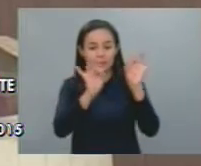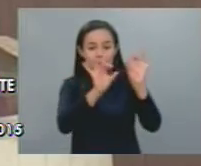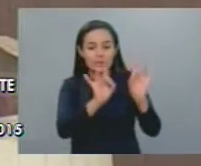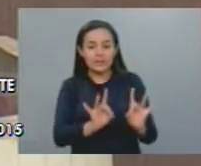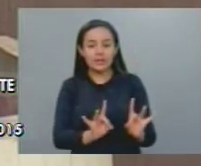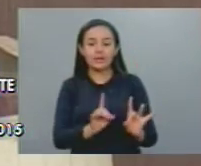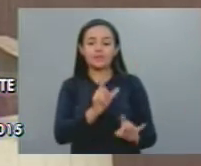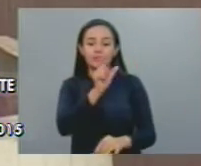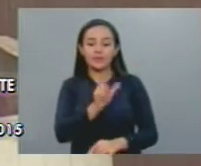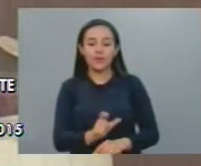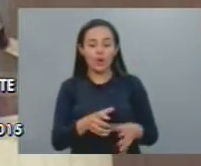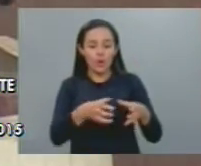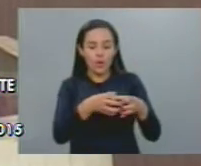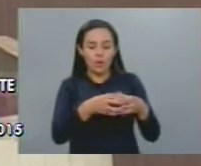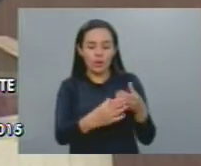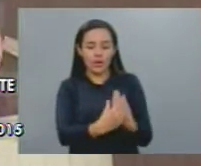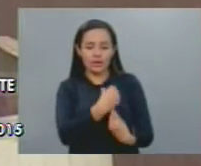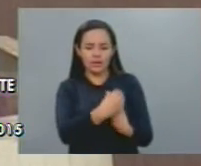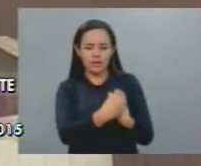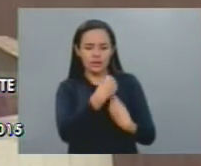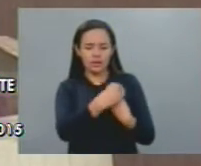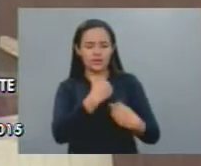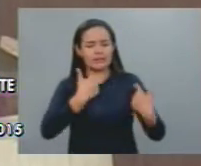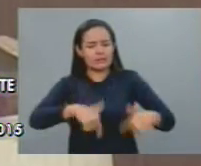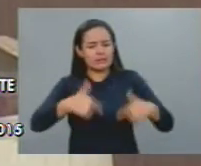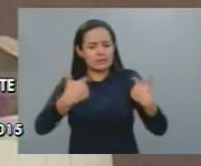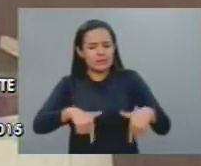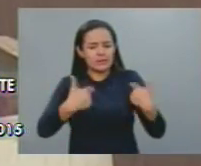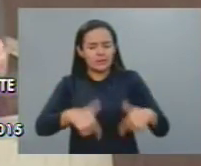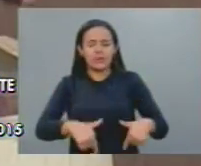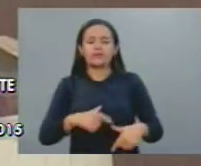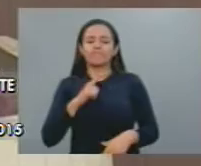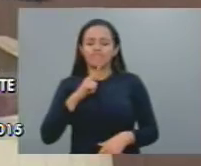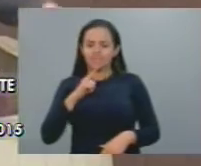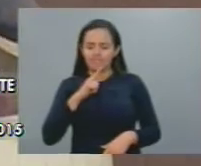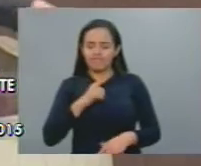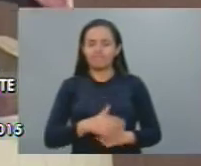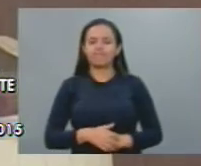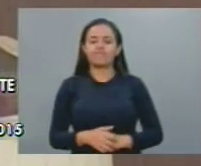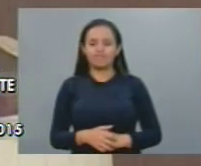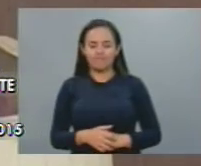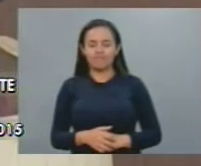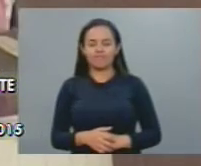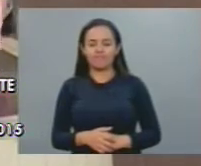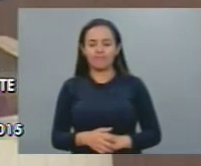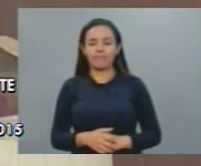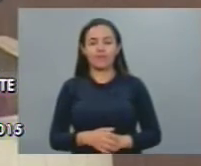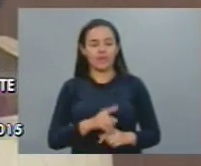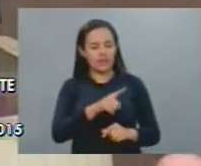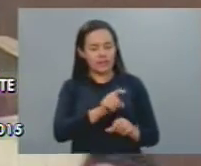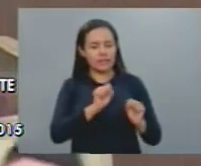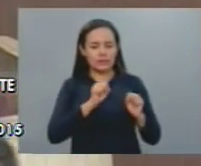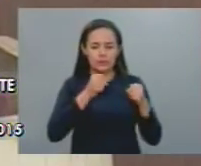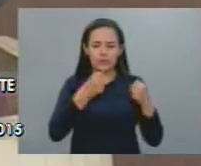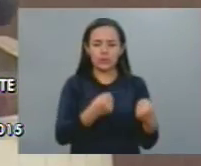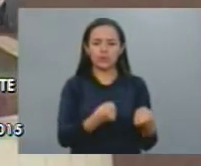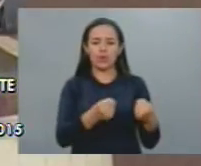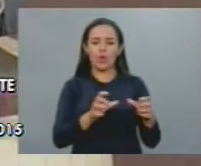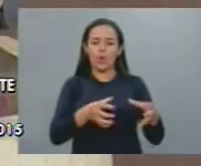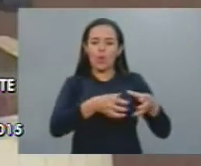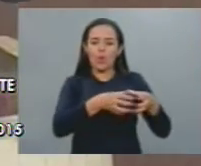à nossa assessoria, que trabalha muito, e eu queria reconhecer de público a dedicação, o